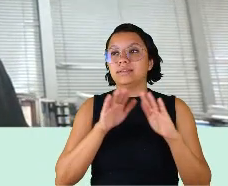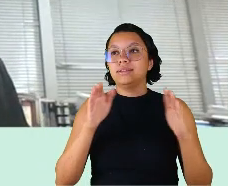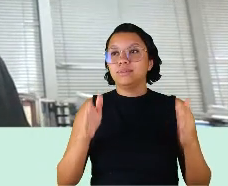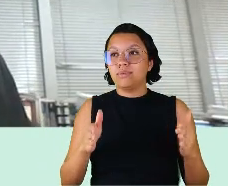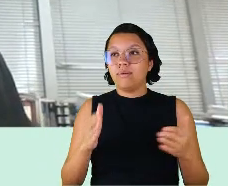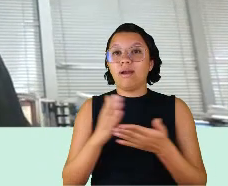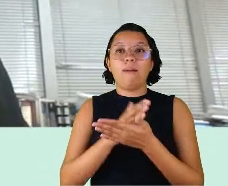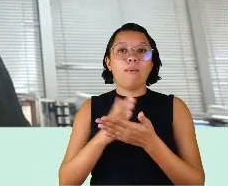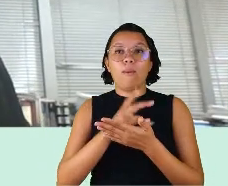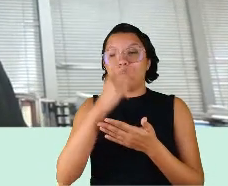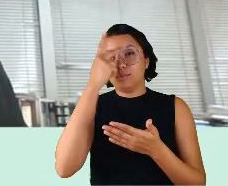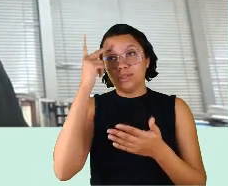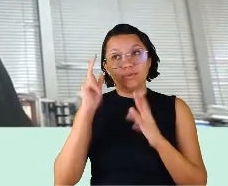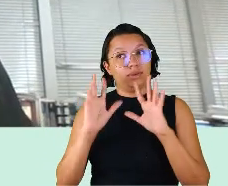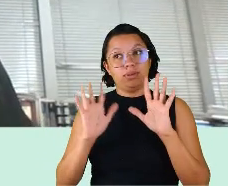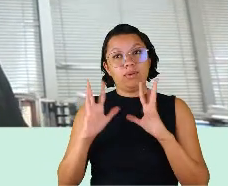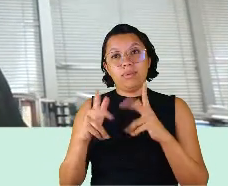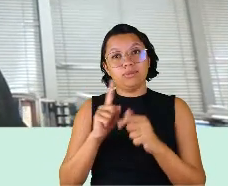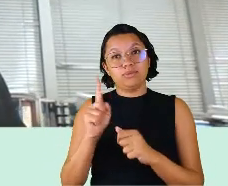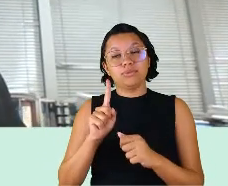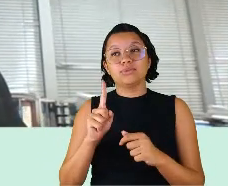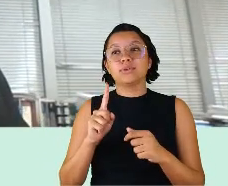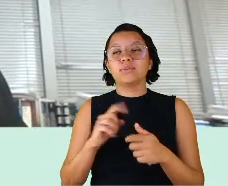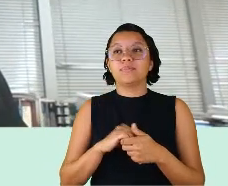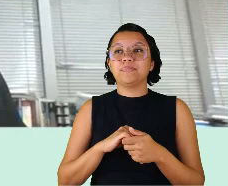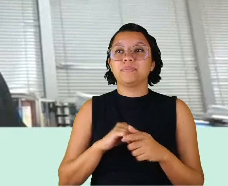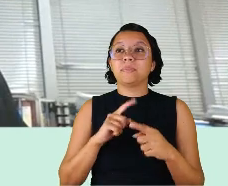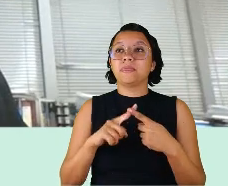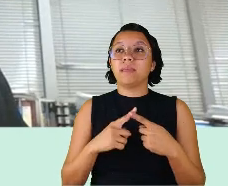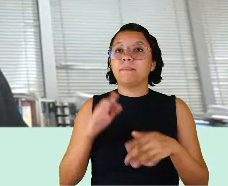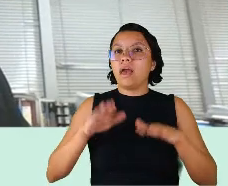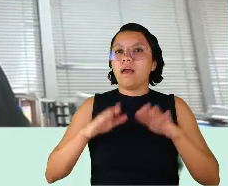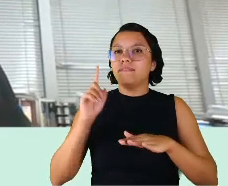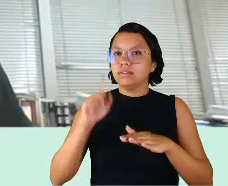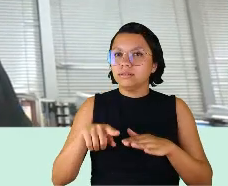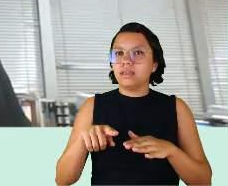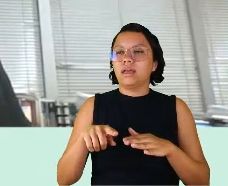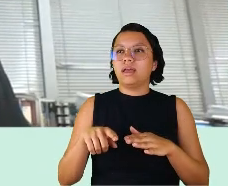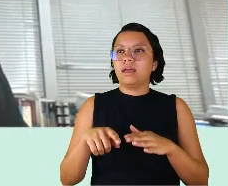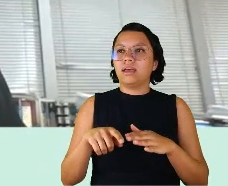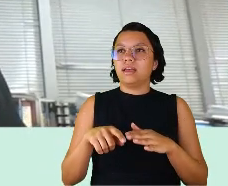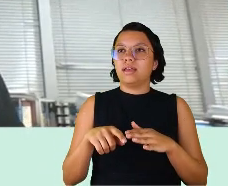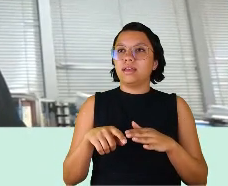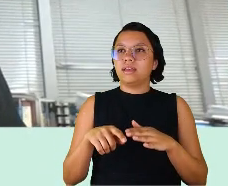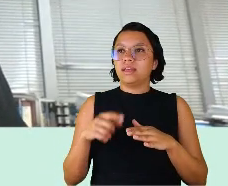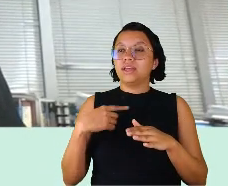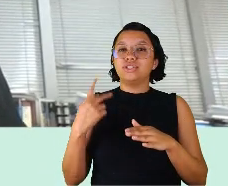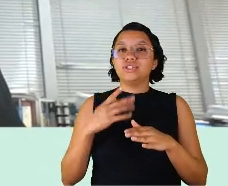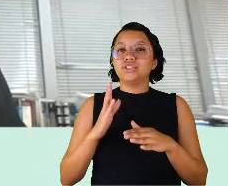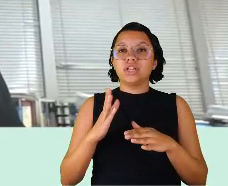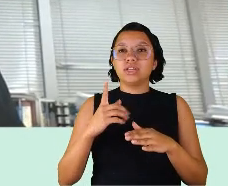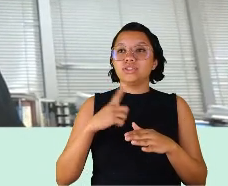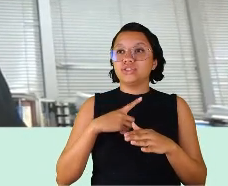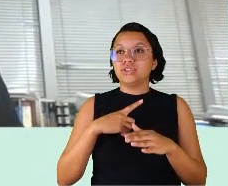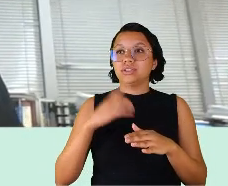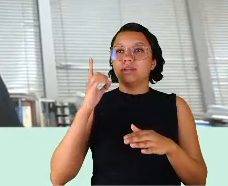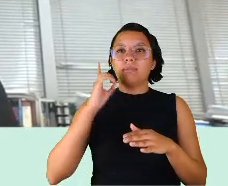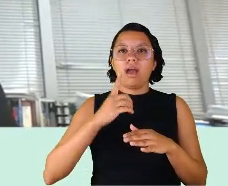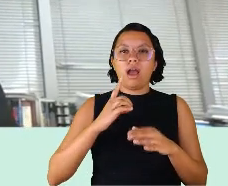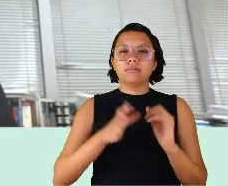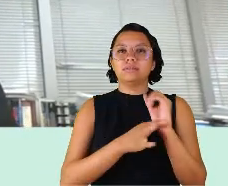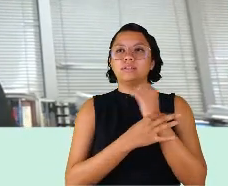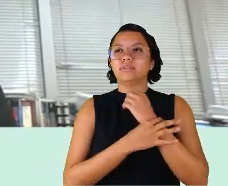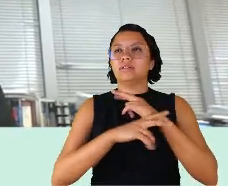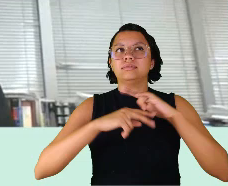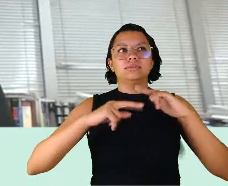para algumas pessoas, não para todos, obviamente. Mas às vezes era mesmo, né? O sujeito já tinha passado pelo mandado de segurança, pelas